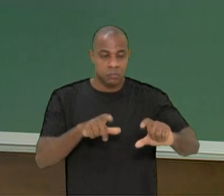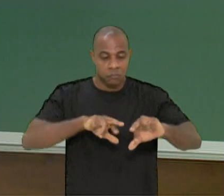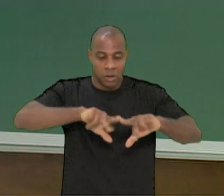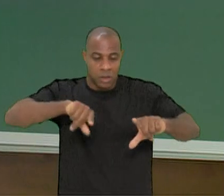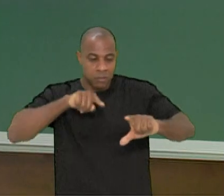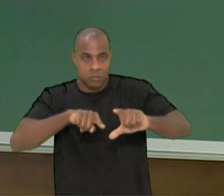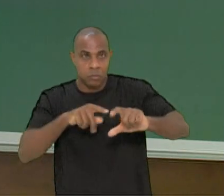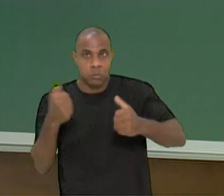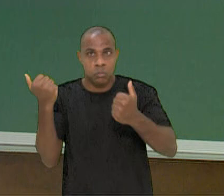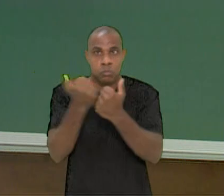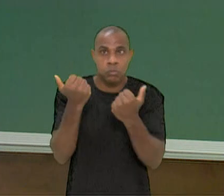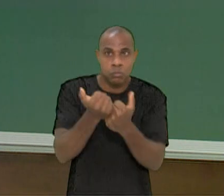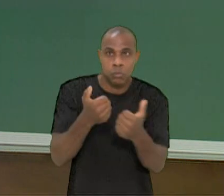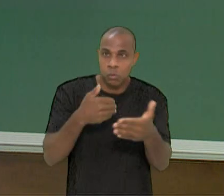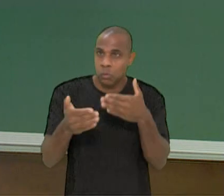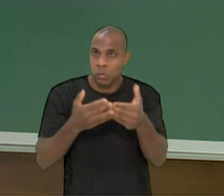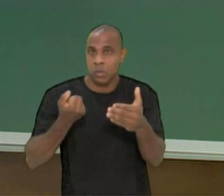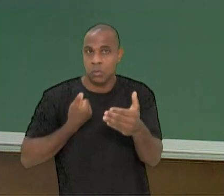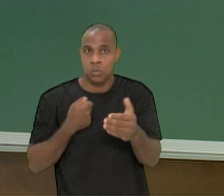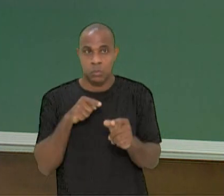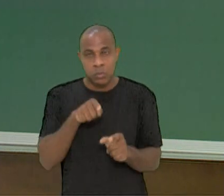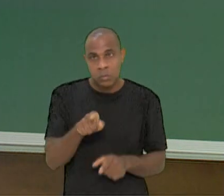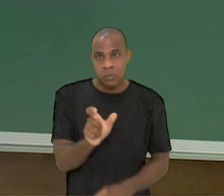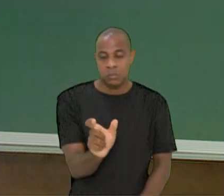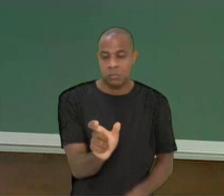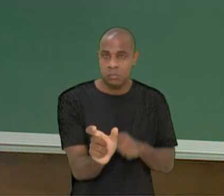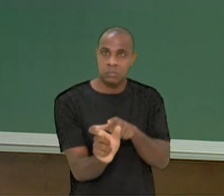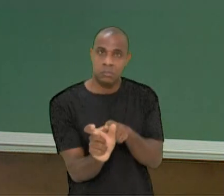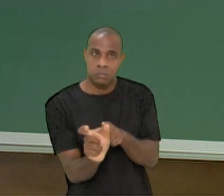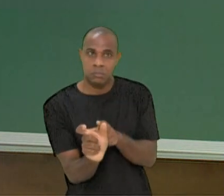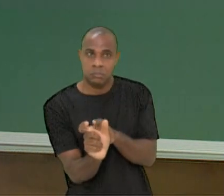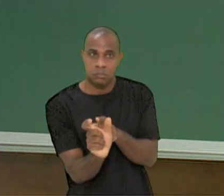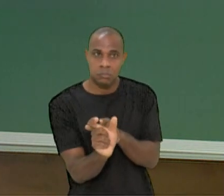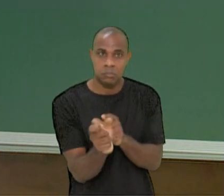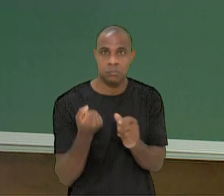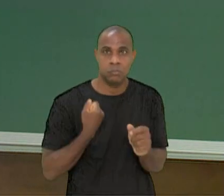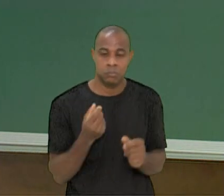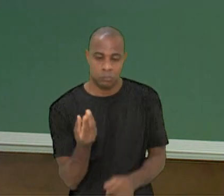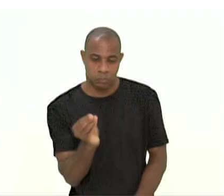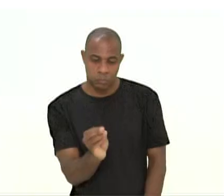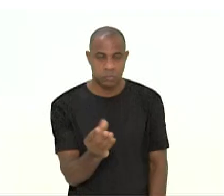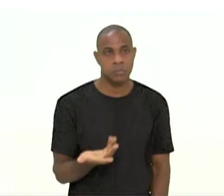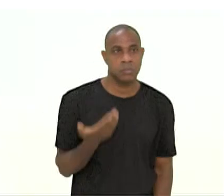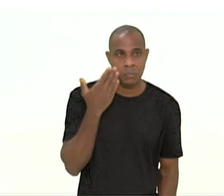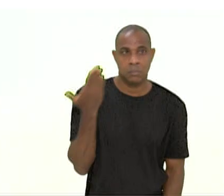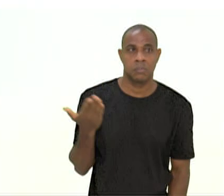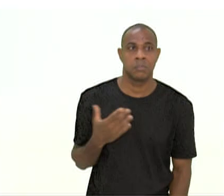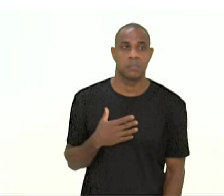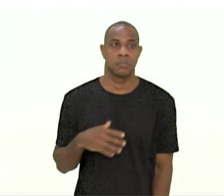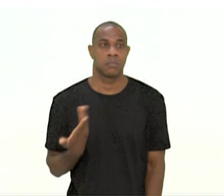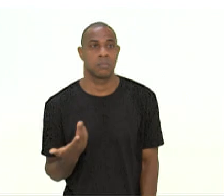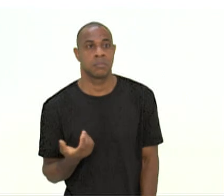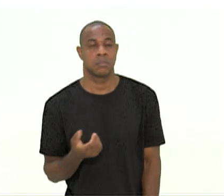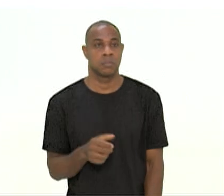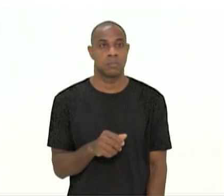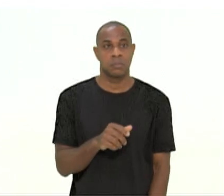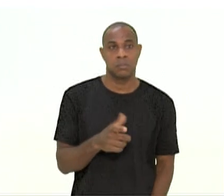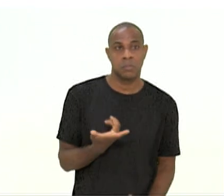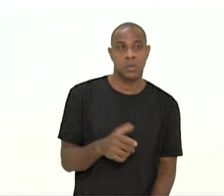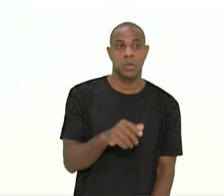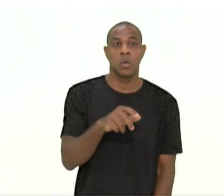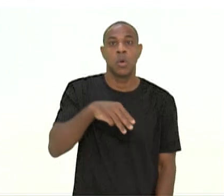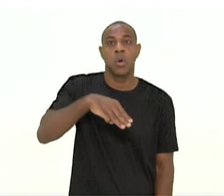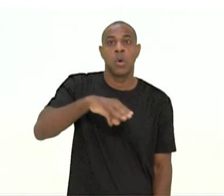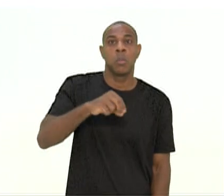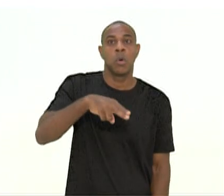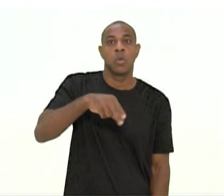você substitui por um certo número. Tá? Segunda observação, o grau de um monômio é a soma dos expoentes